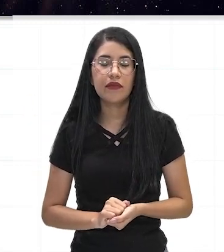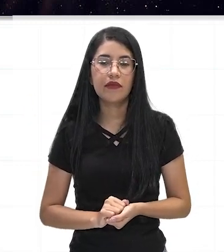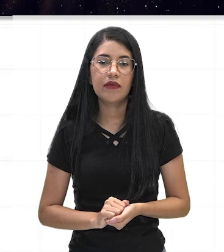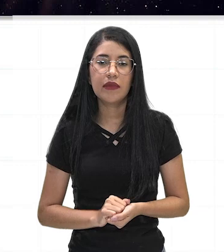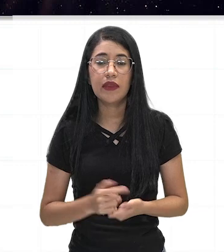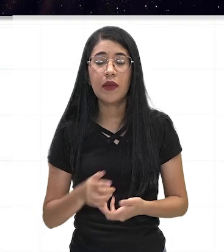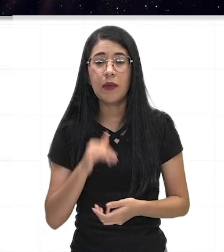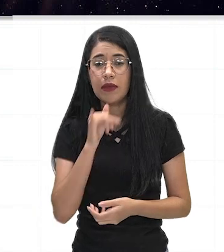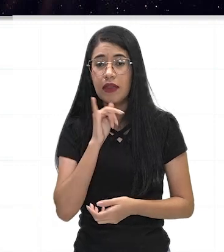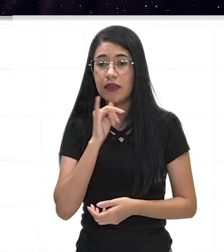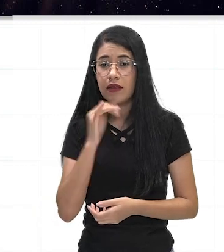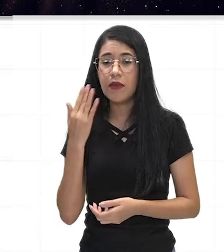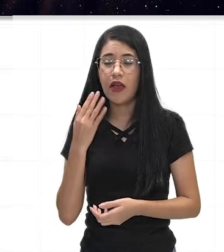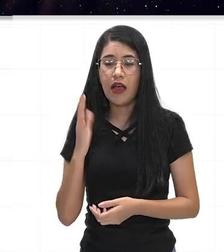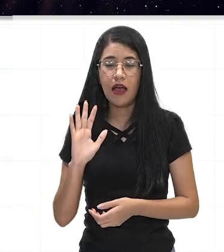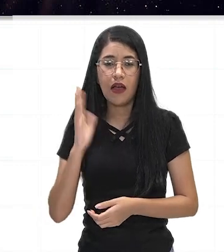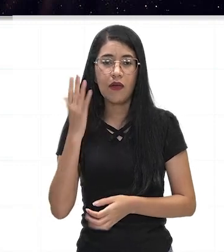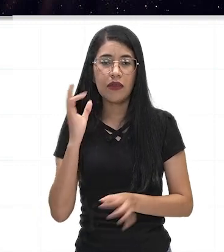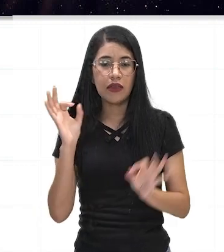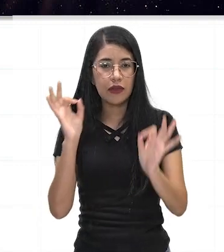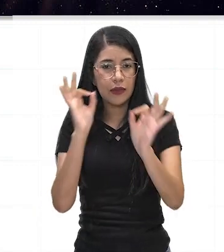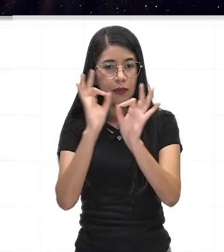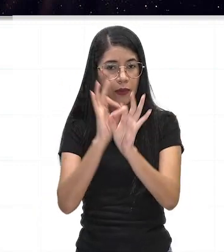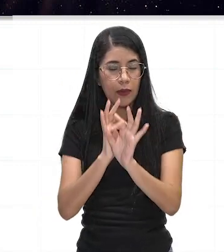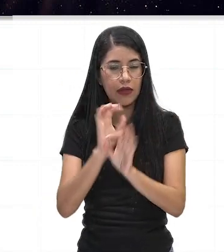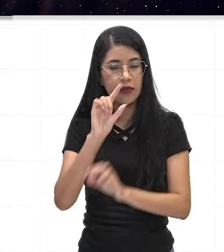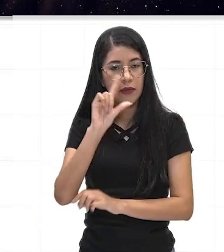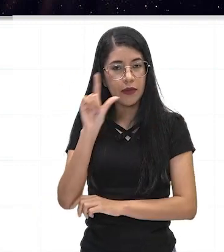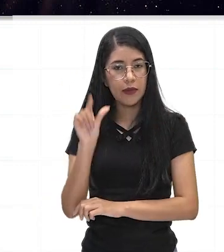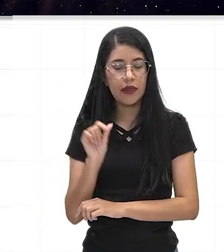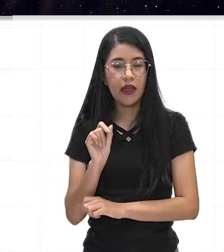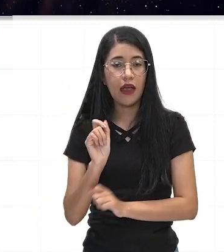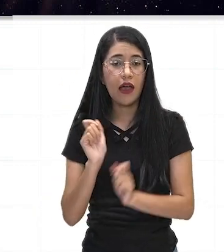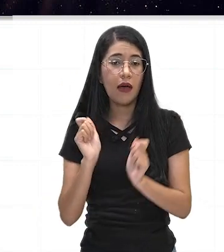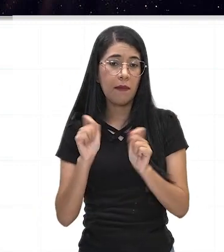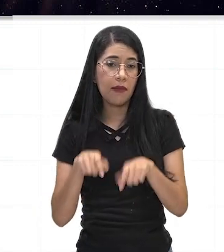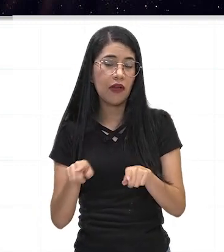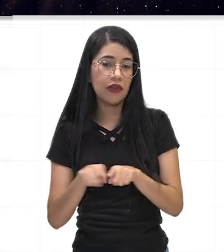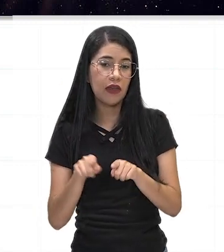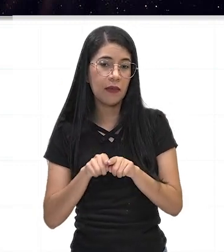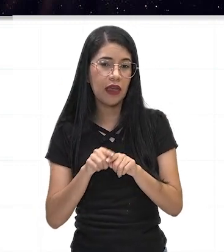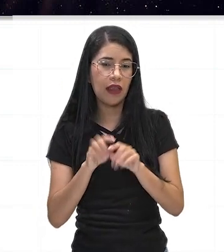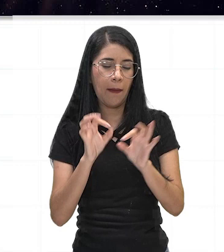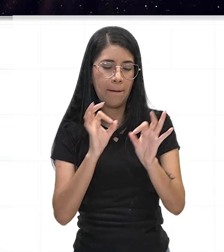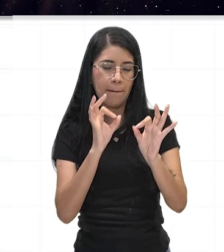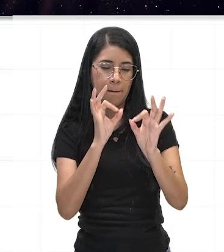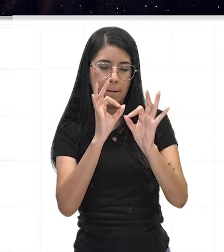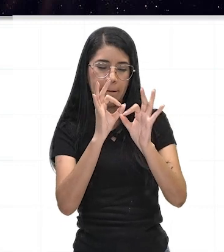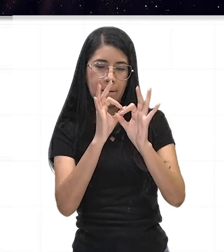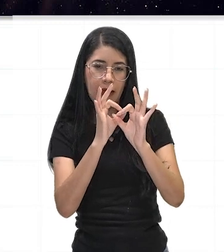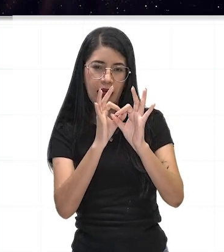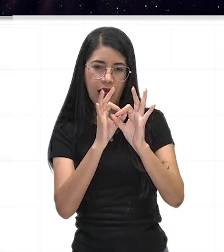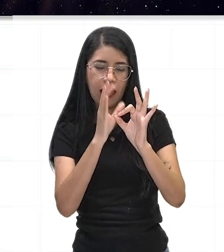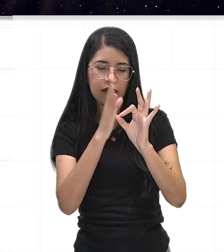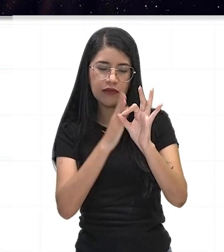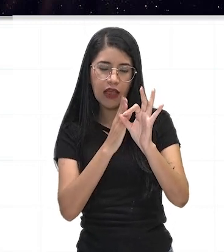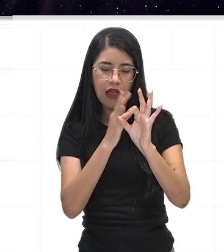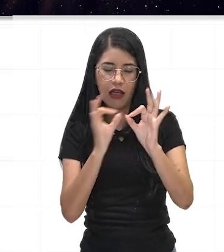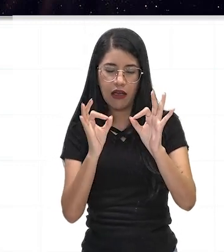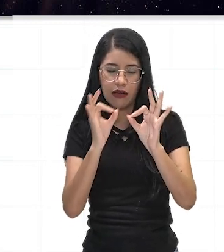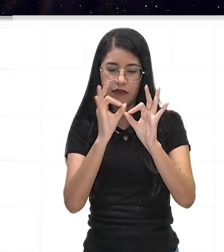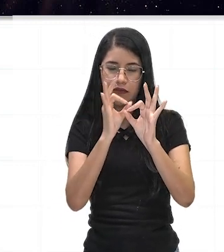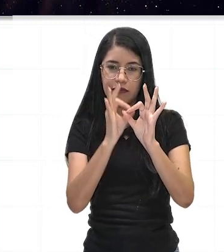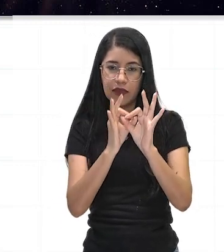caso, a gente vai ter esse fenômeno, que é o eclipse lunar. E ele pode acontecer parcialmente, quando ele vai bloquear somente uma